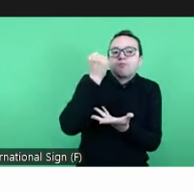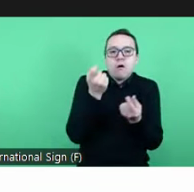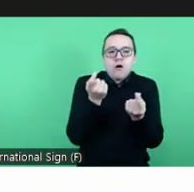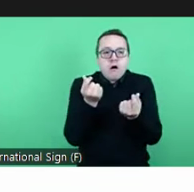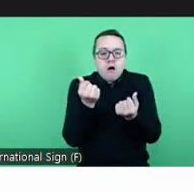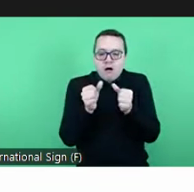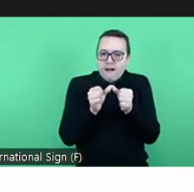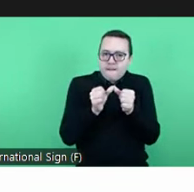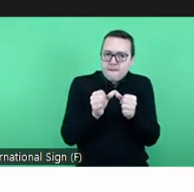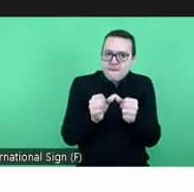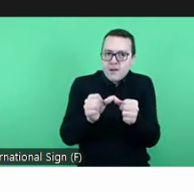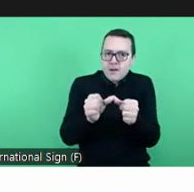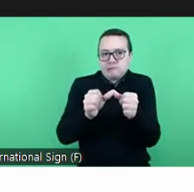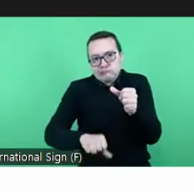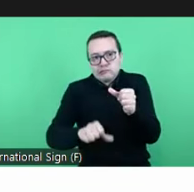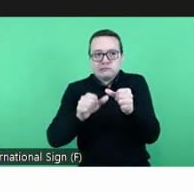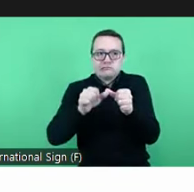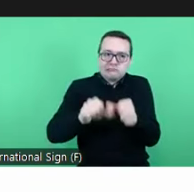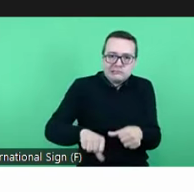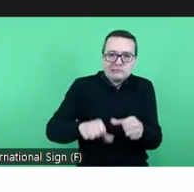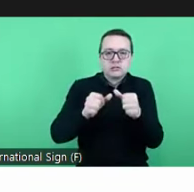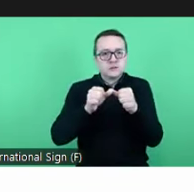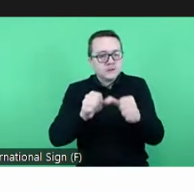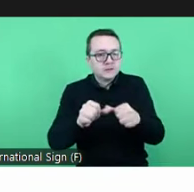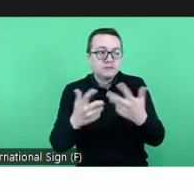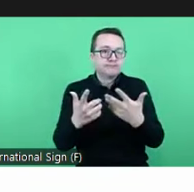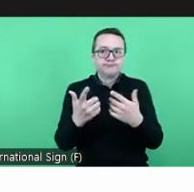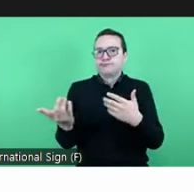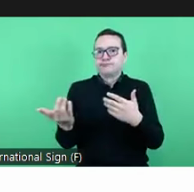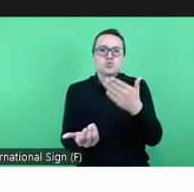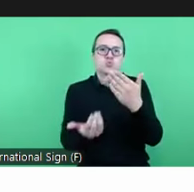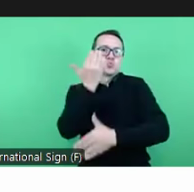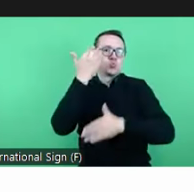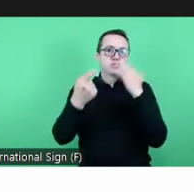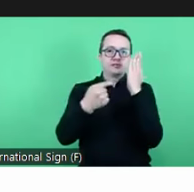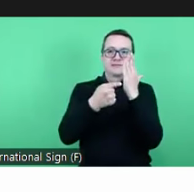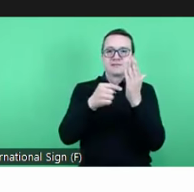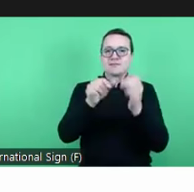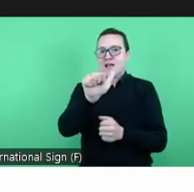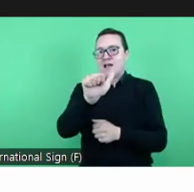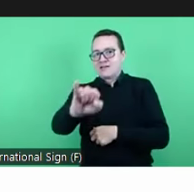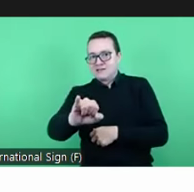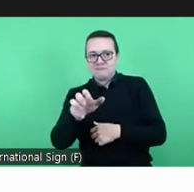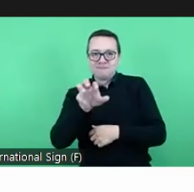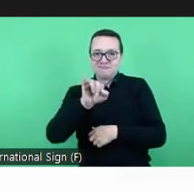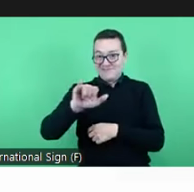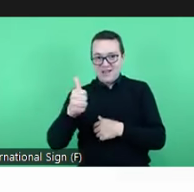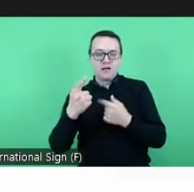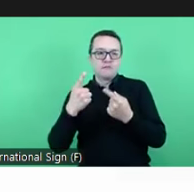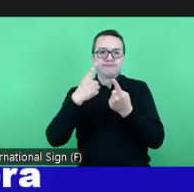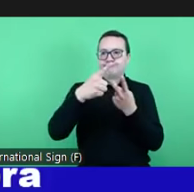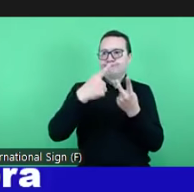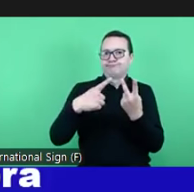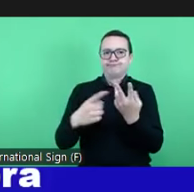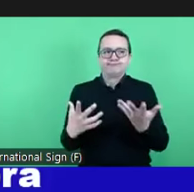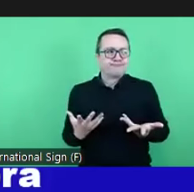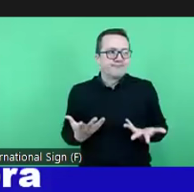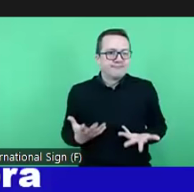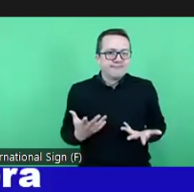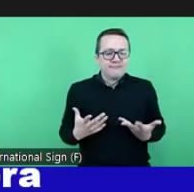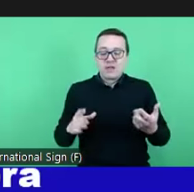da inteligência artificial, todas essas coisas estão sustainability in mudando e terms of estão se tornando funding, verdadeiros desafios para a technology gente.